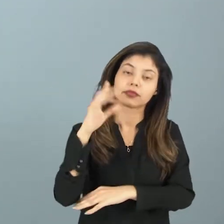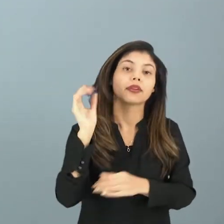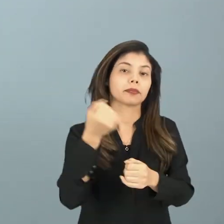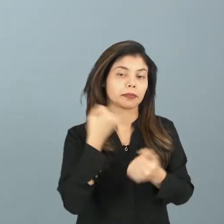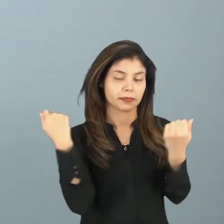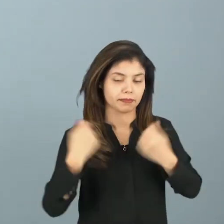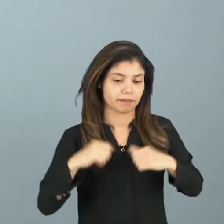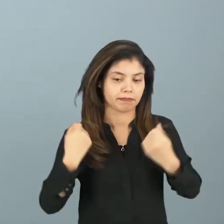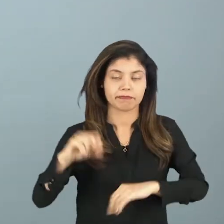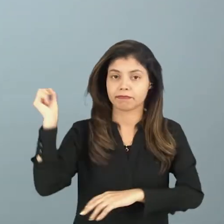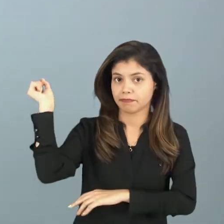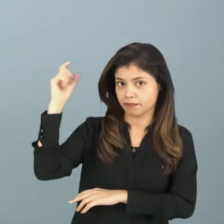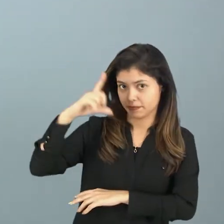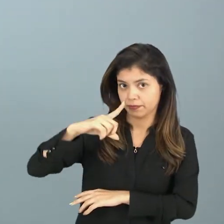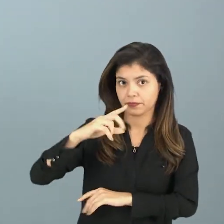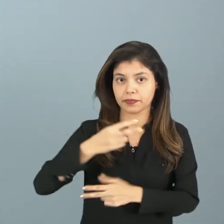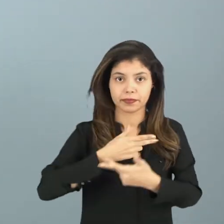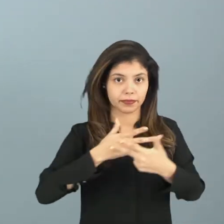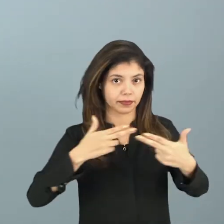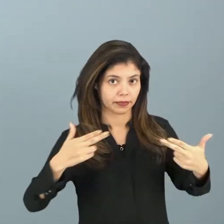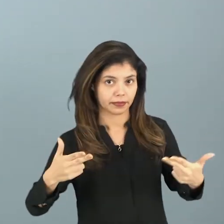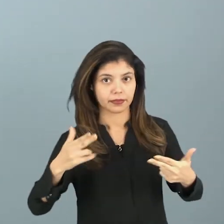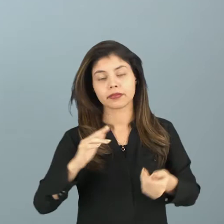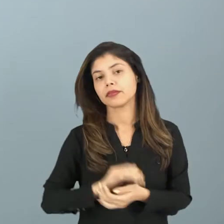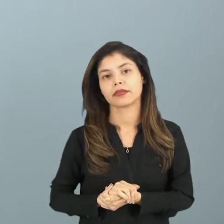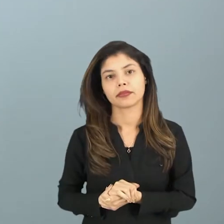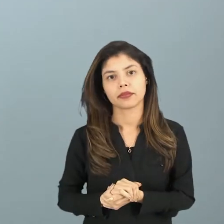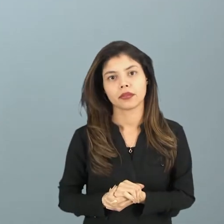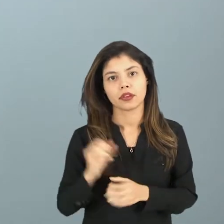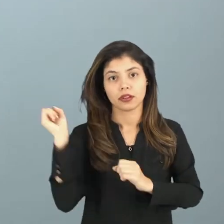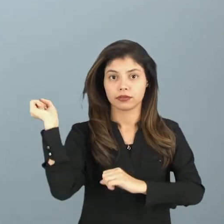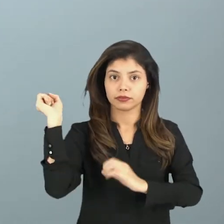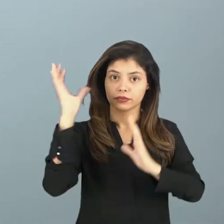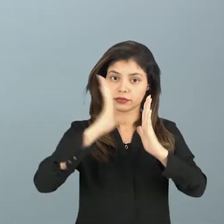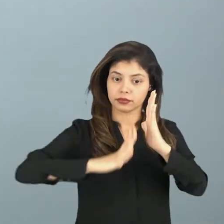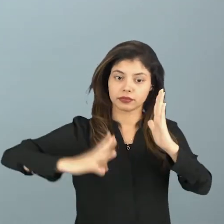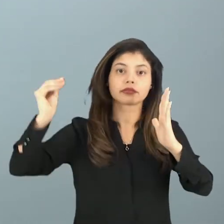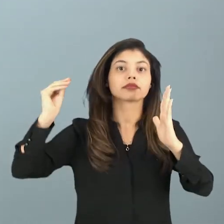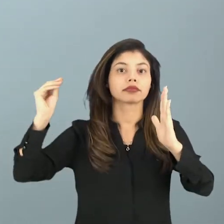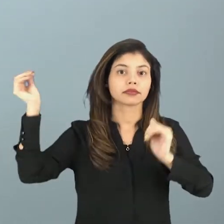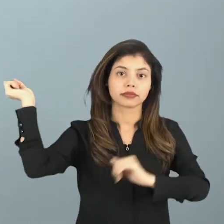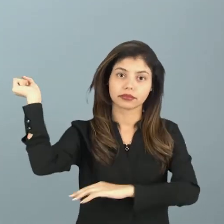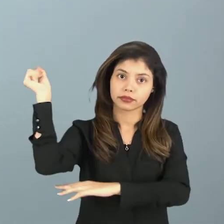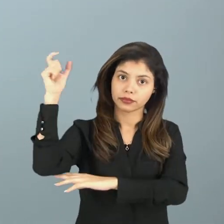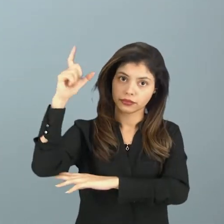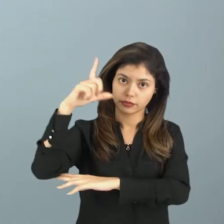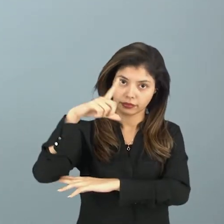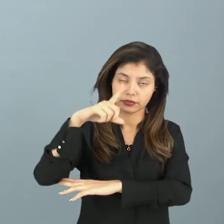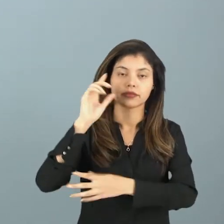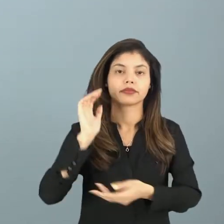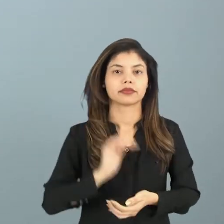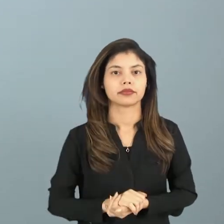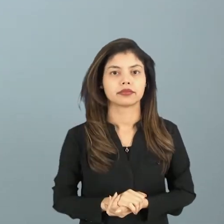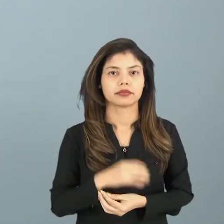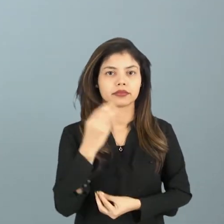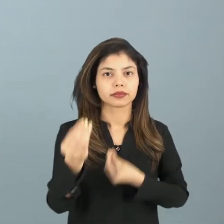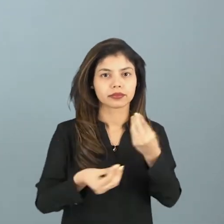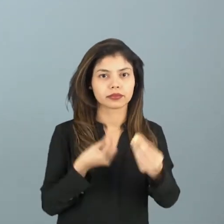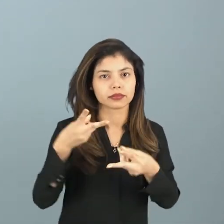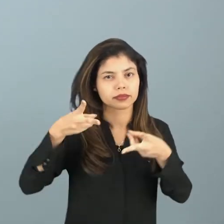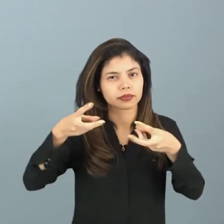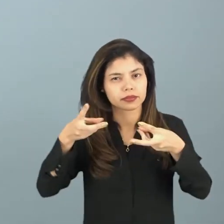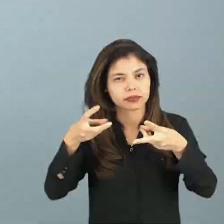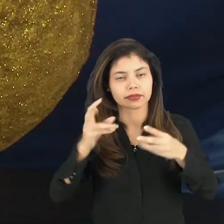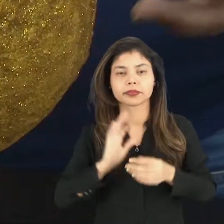Sol. Vários objetos refletem a luz do Sol. Então, como vocês